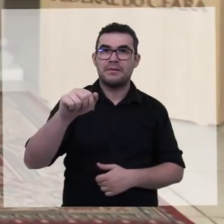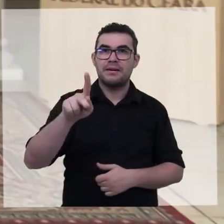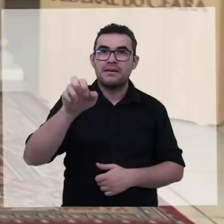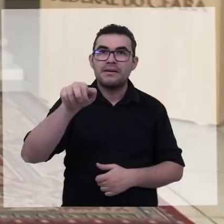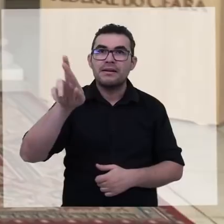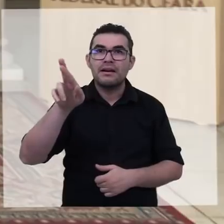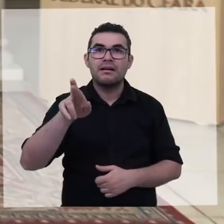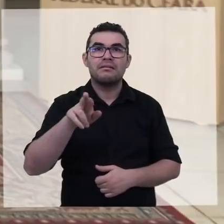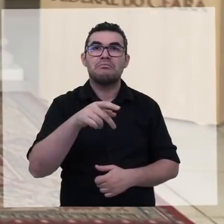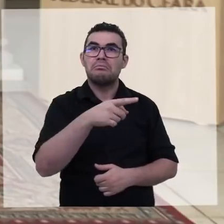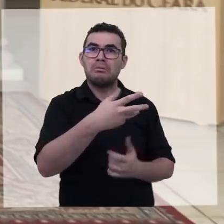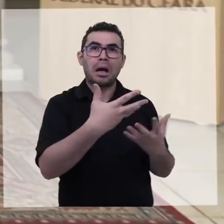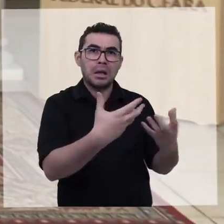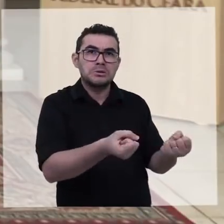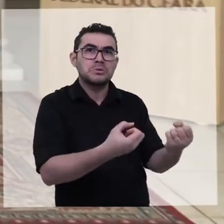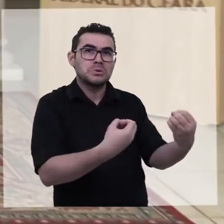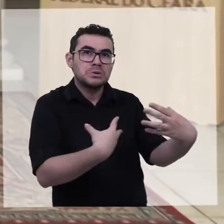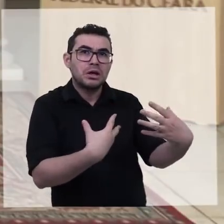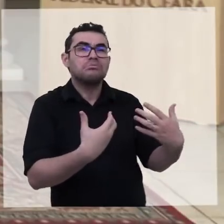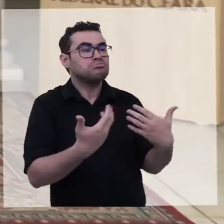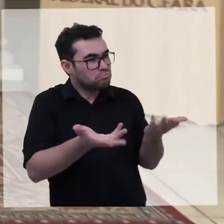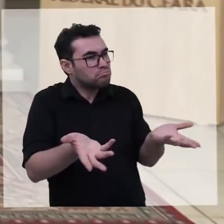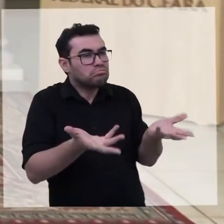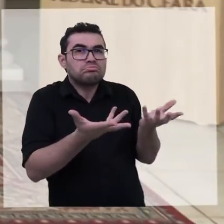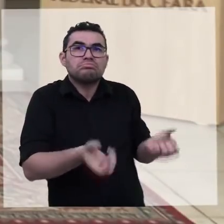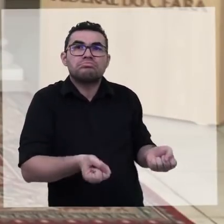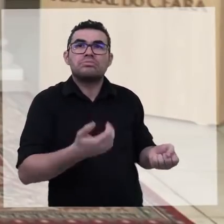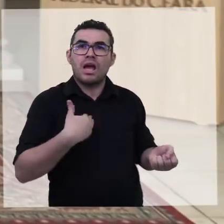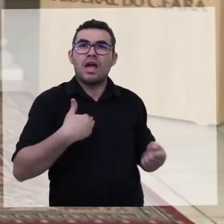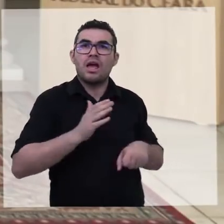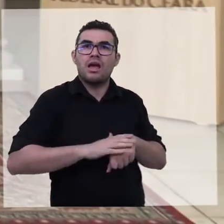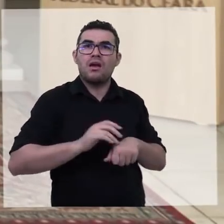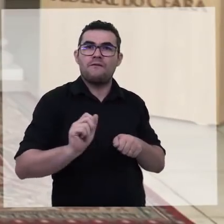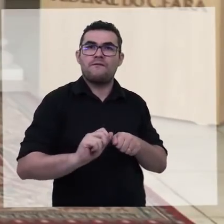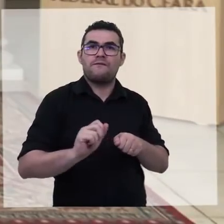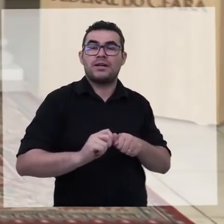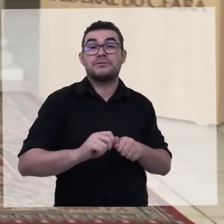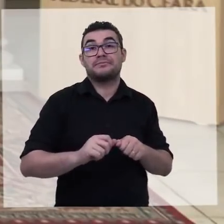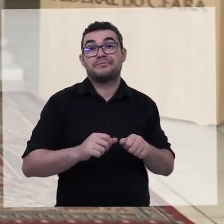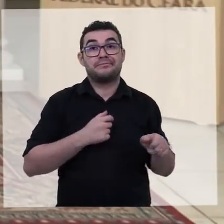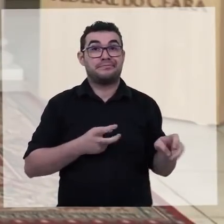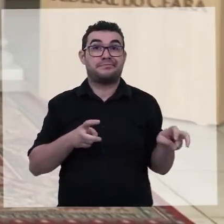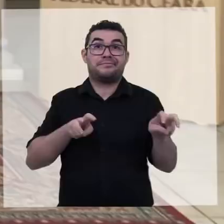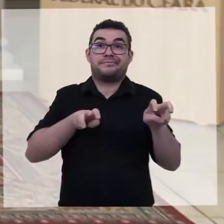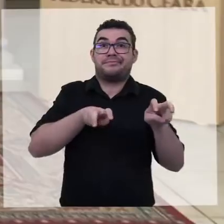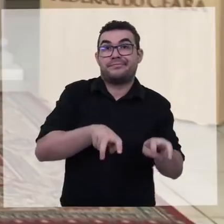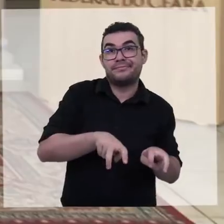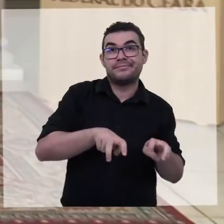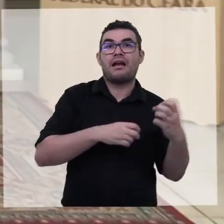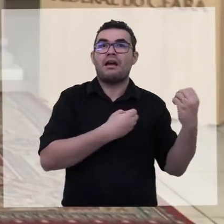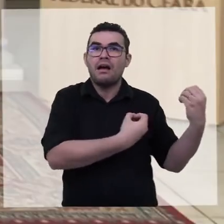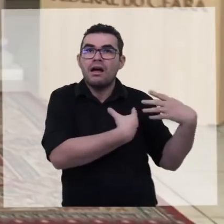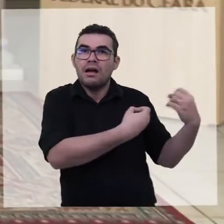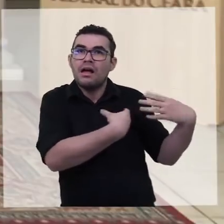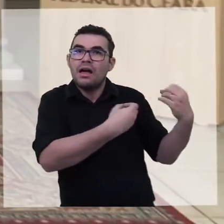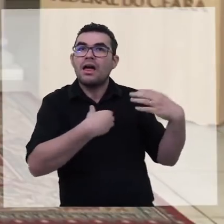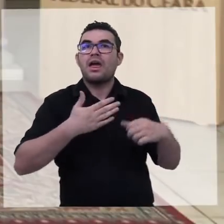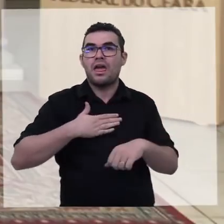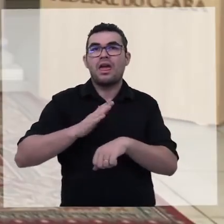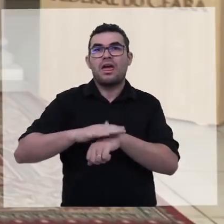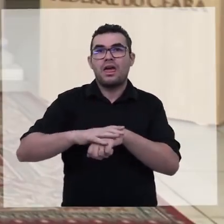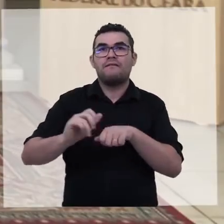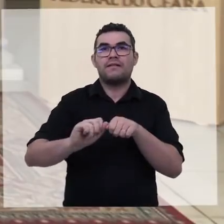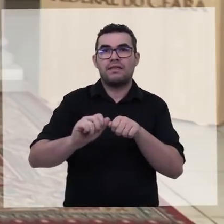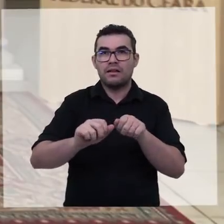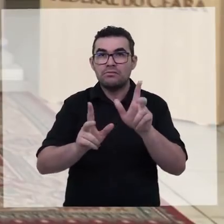ensino, mas me ensina que eu diagramo isso. Aí ele me ensinou, aí Omar me ajudava. Essa